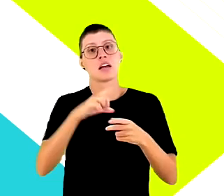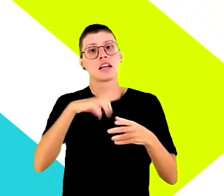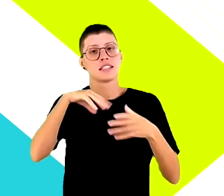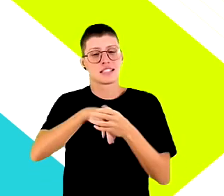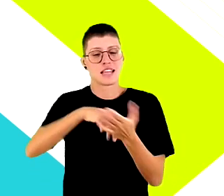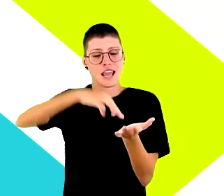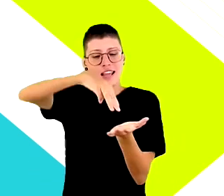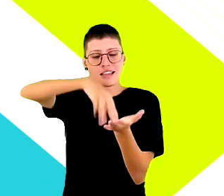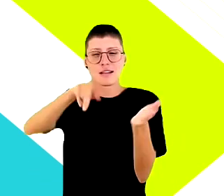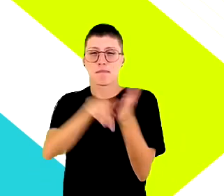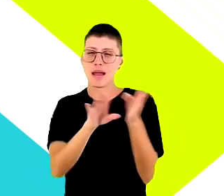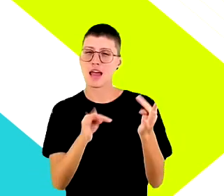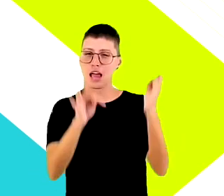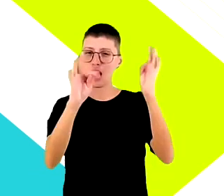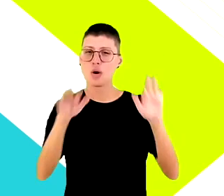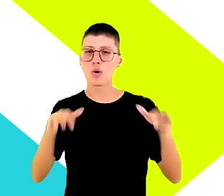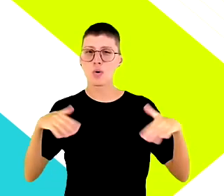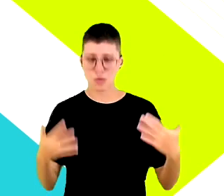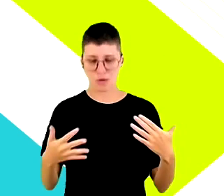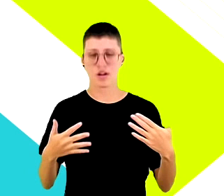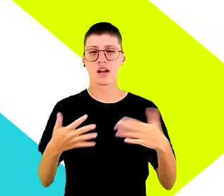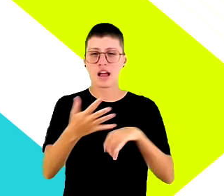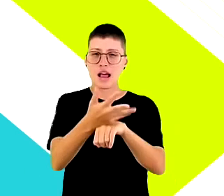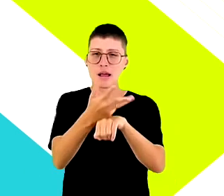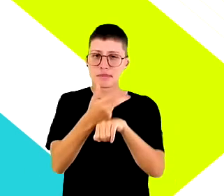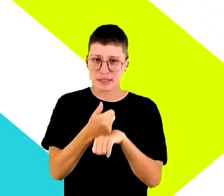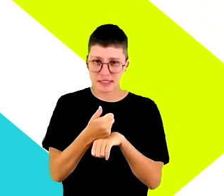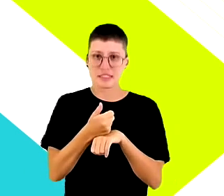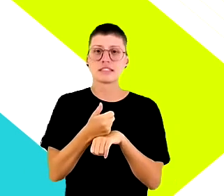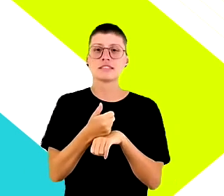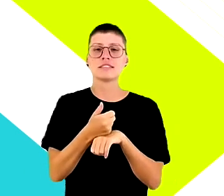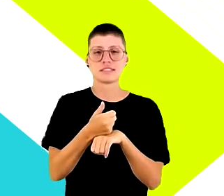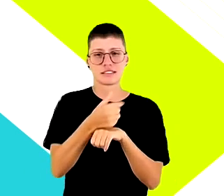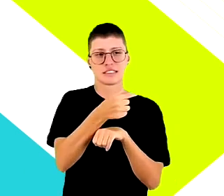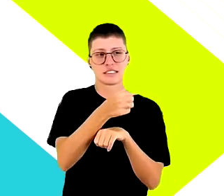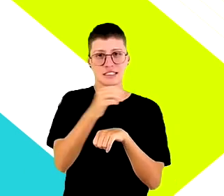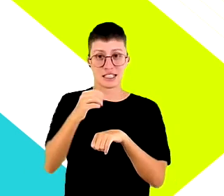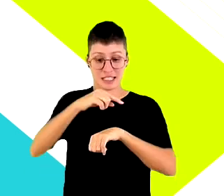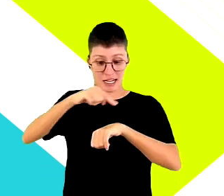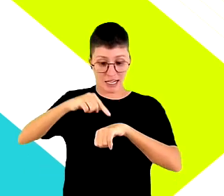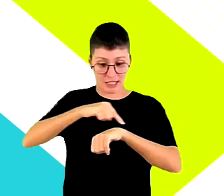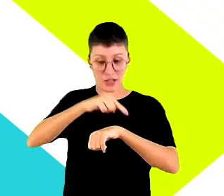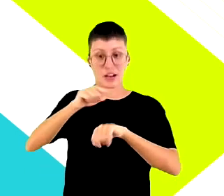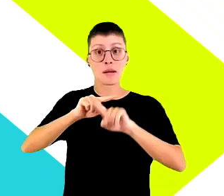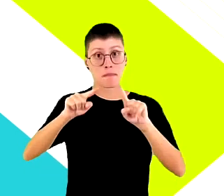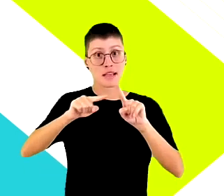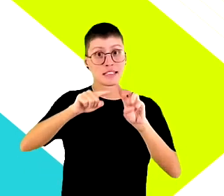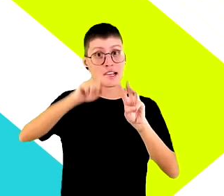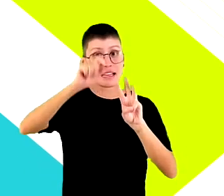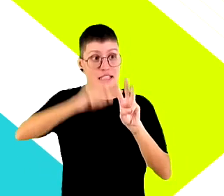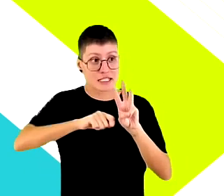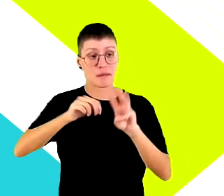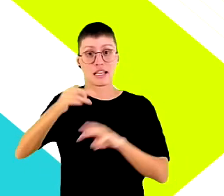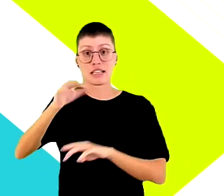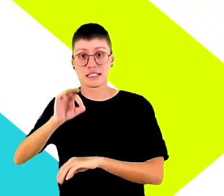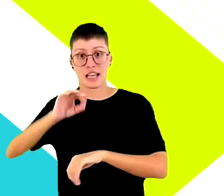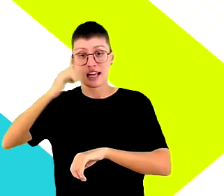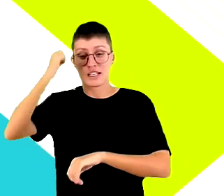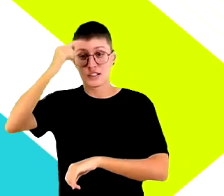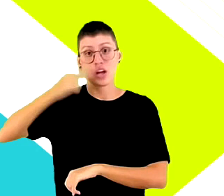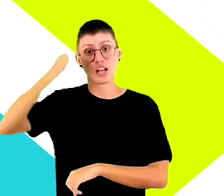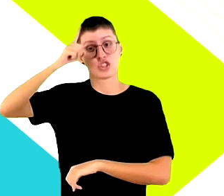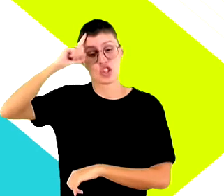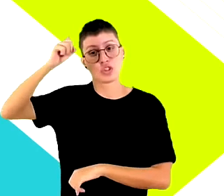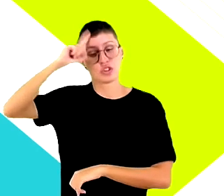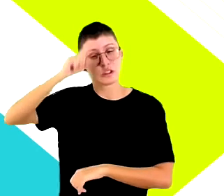tecnológico que é hard skills, aí é lá 700 horas, só que, gente, é 3 meses, 10 horas por dia, pauleira, trabalhar